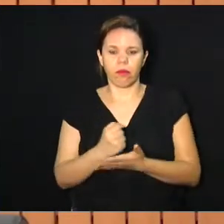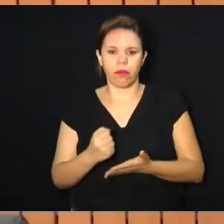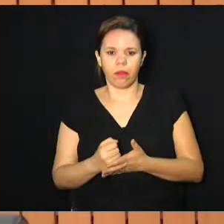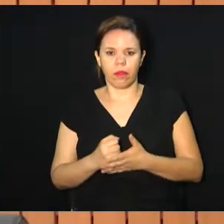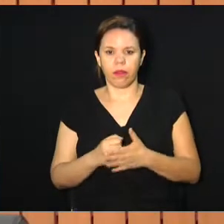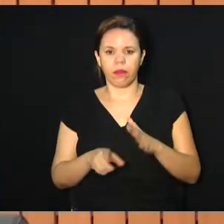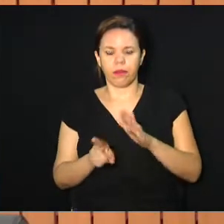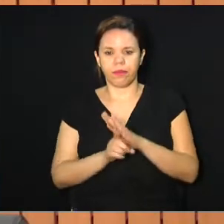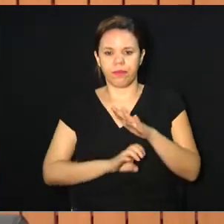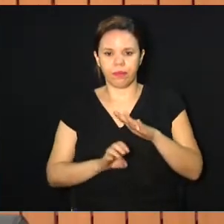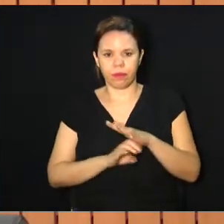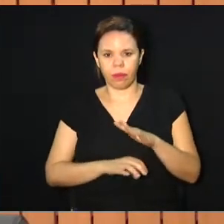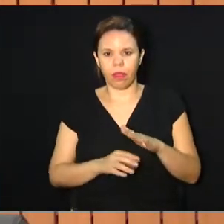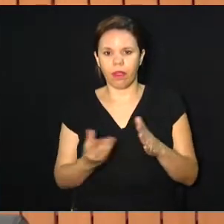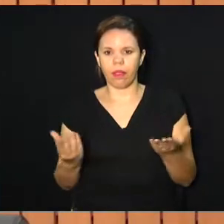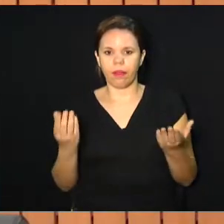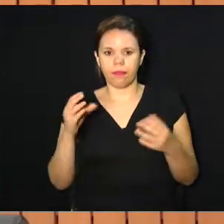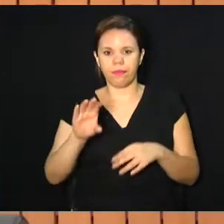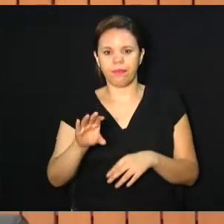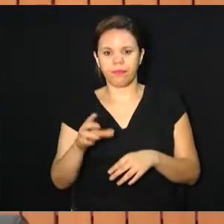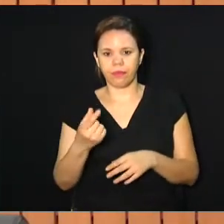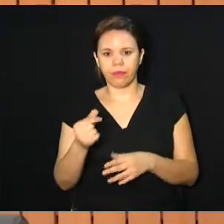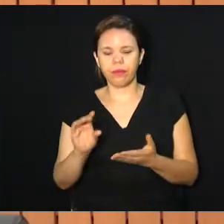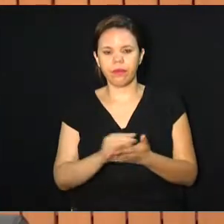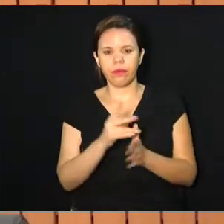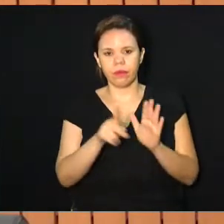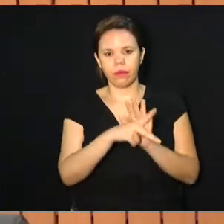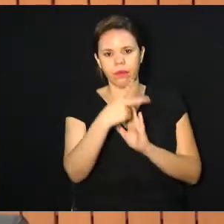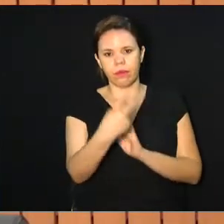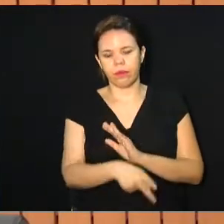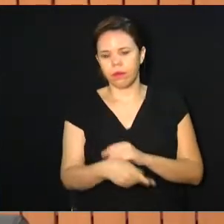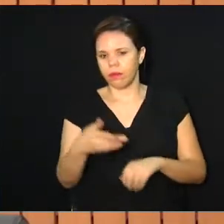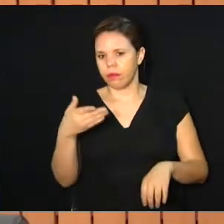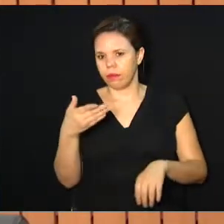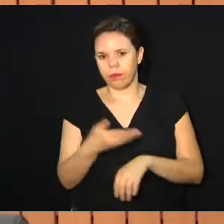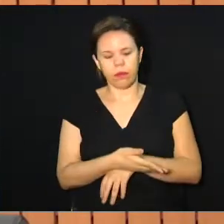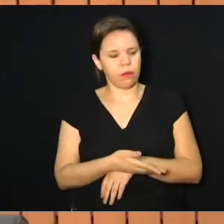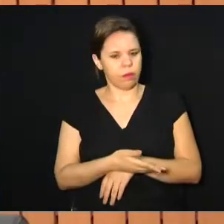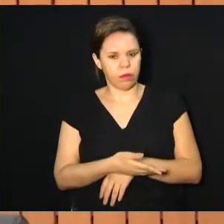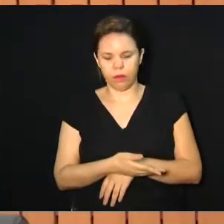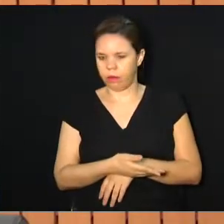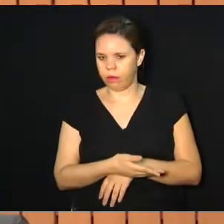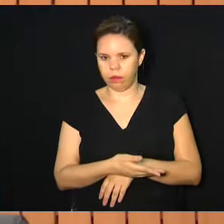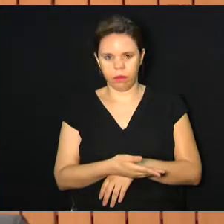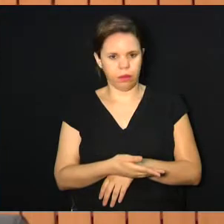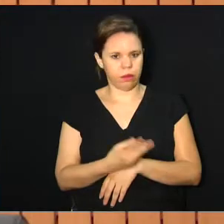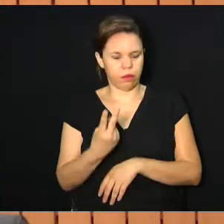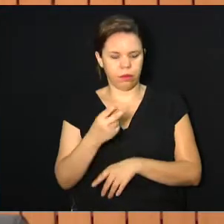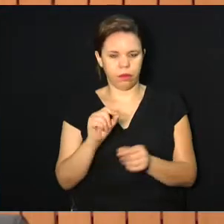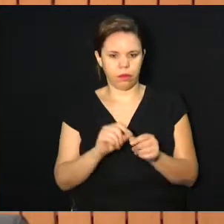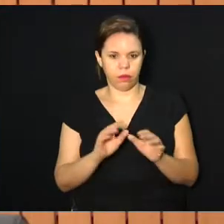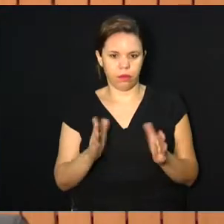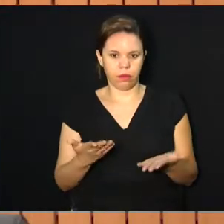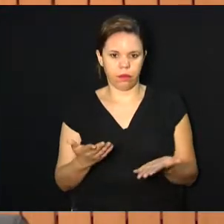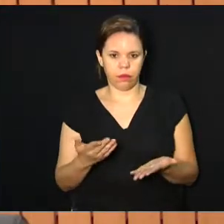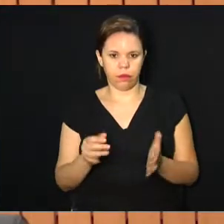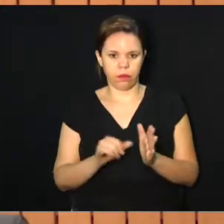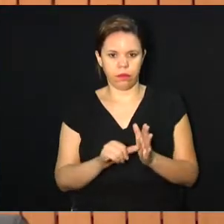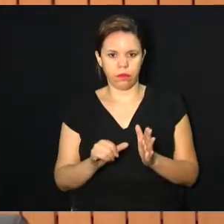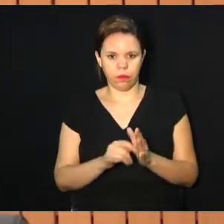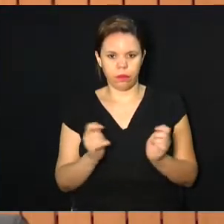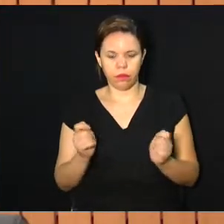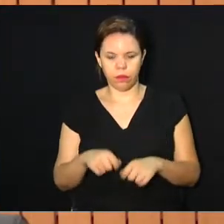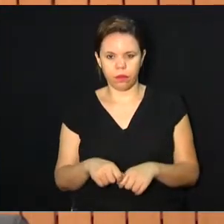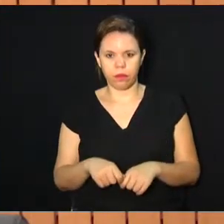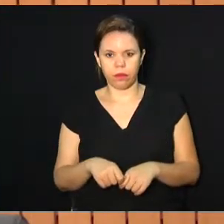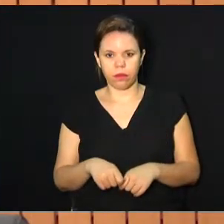ele pode colocar e vai todo o dinheiro para ele, né, não vai entrar na planilha de custos e receitas, mas, se o edital colocar, ele pode colocar